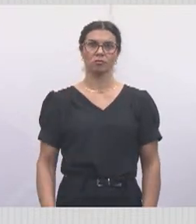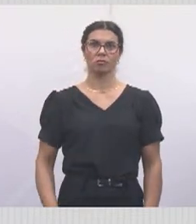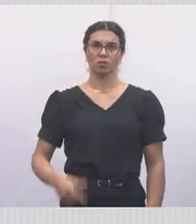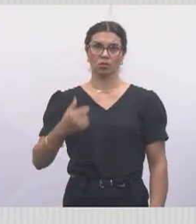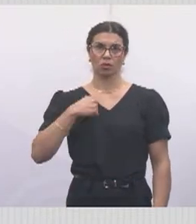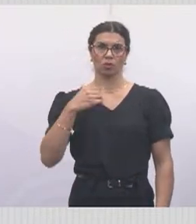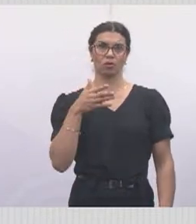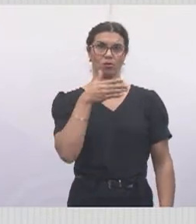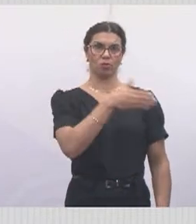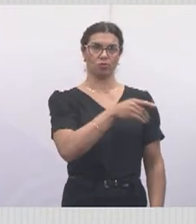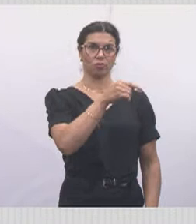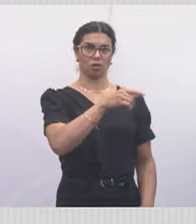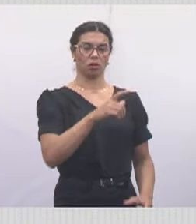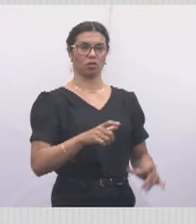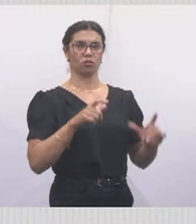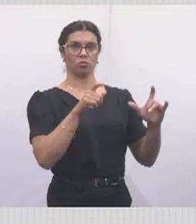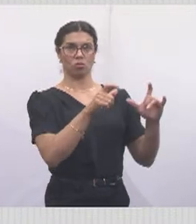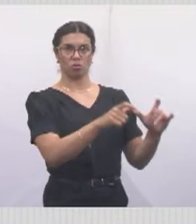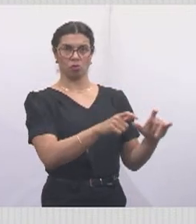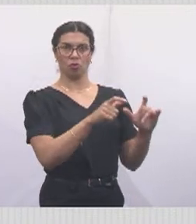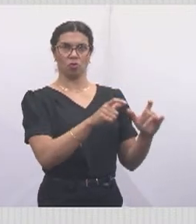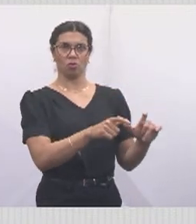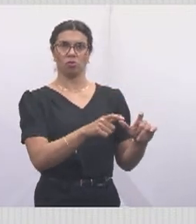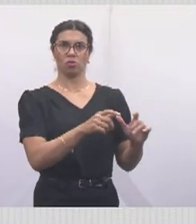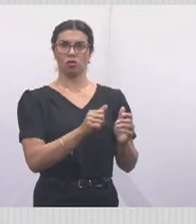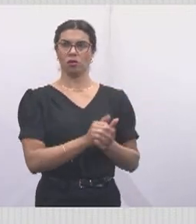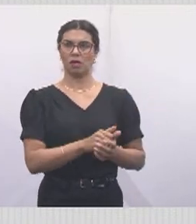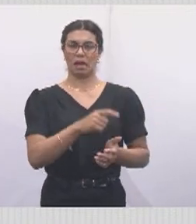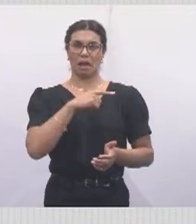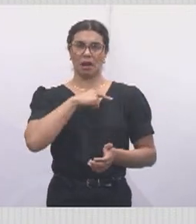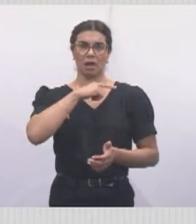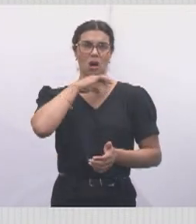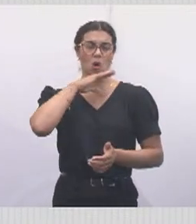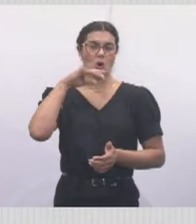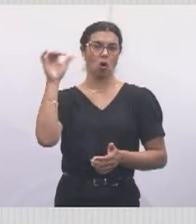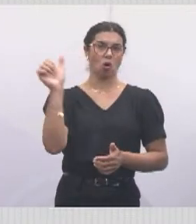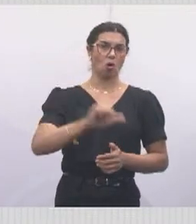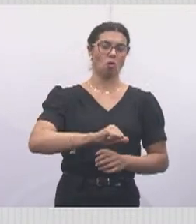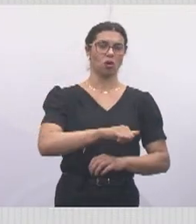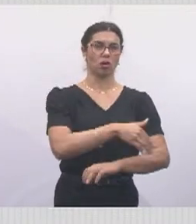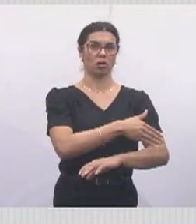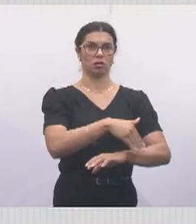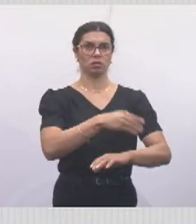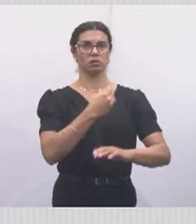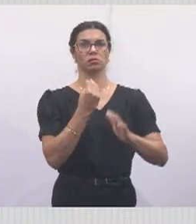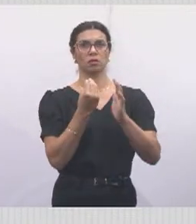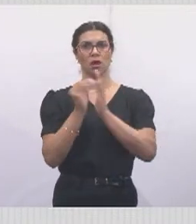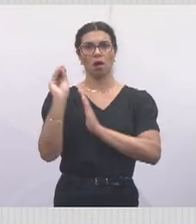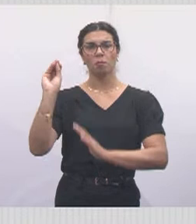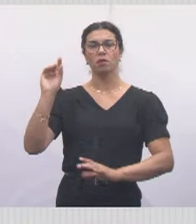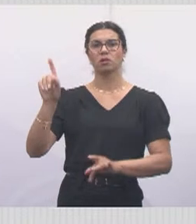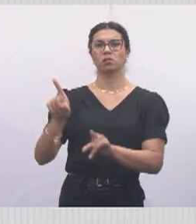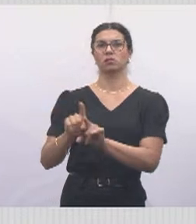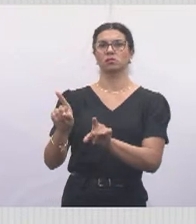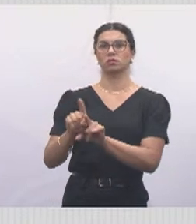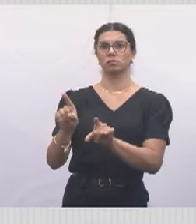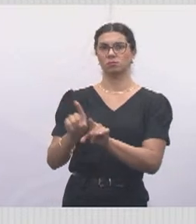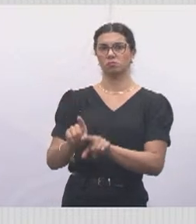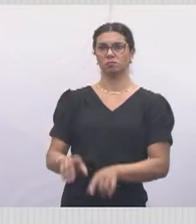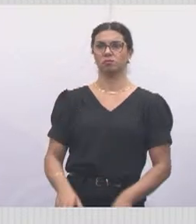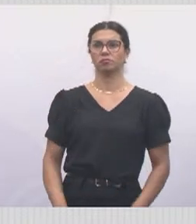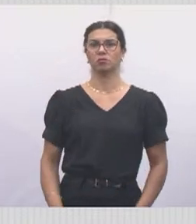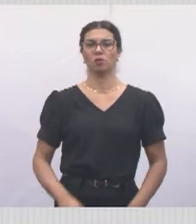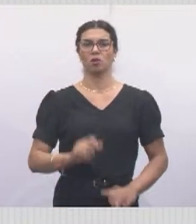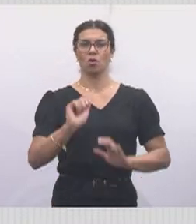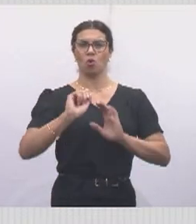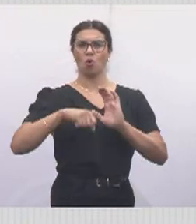na estrada ali, a estrada que vai para o bairro do Poço ali, está muito ruim ali as estradas, a gente também encaminhou pedindo a manutenção. Não sei se tem